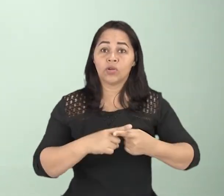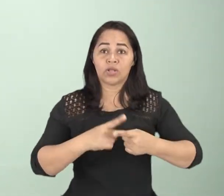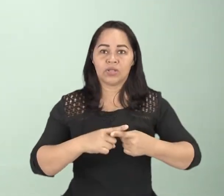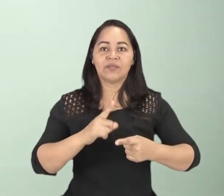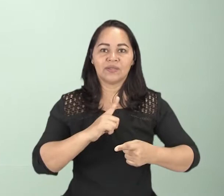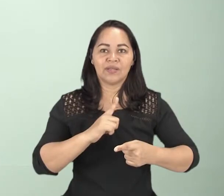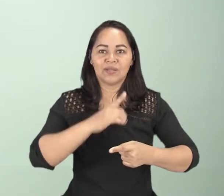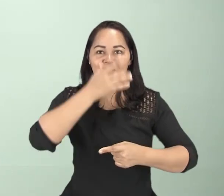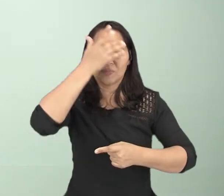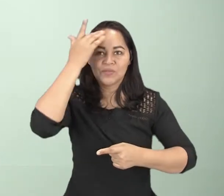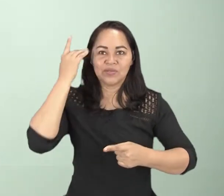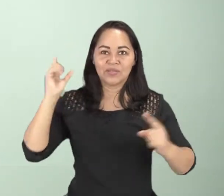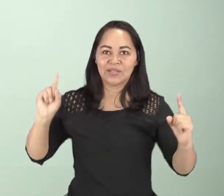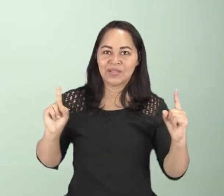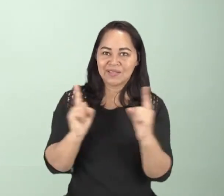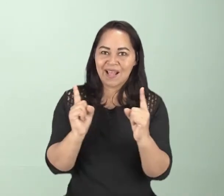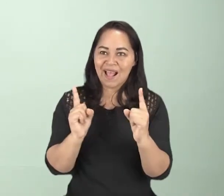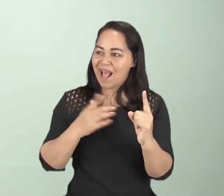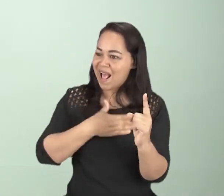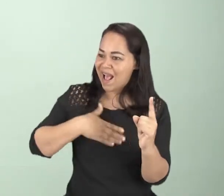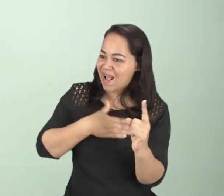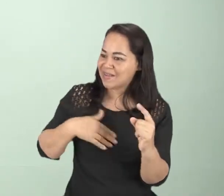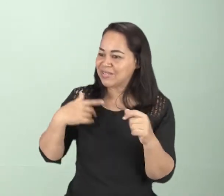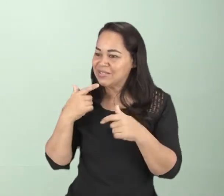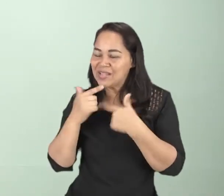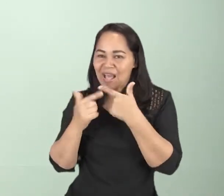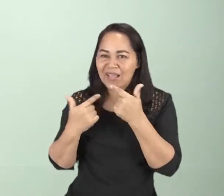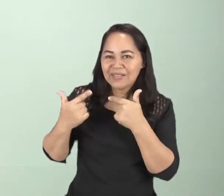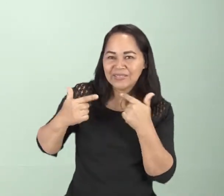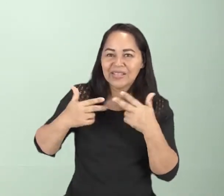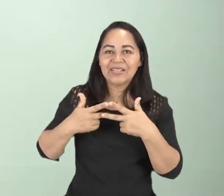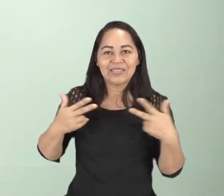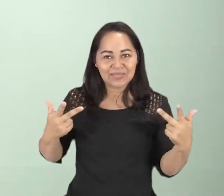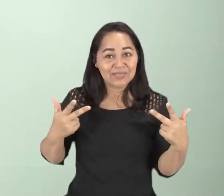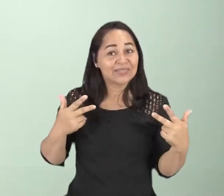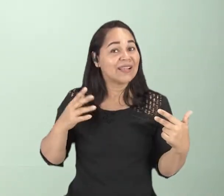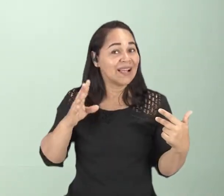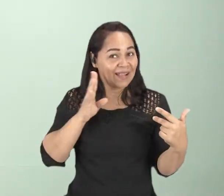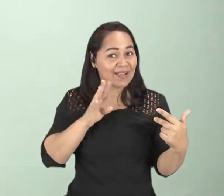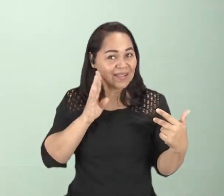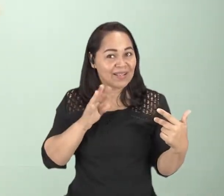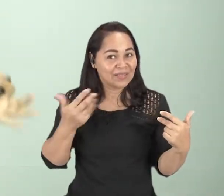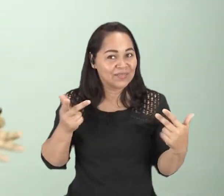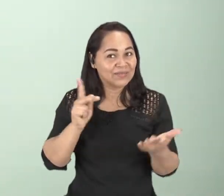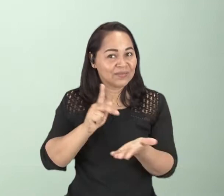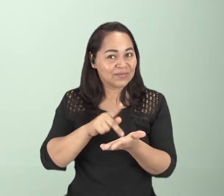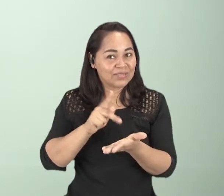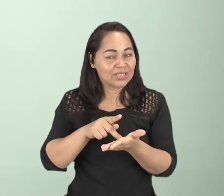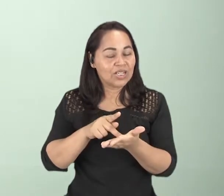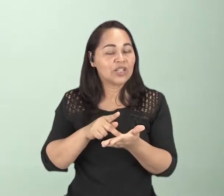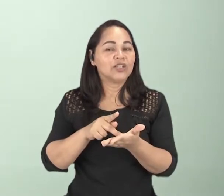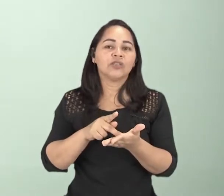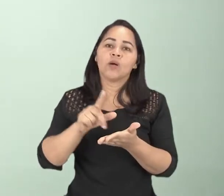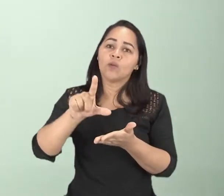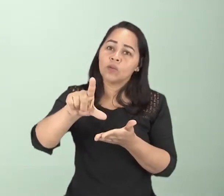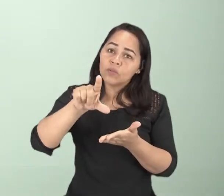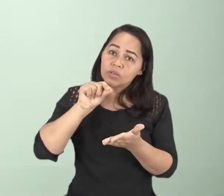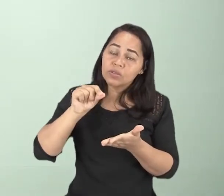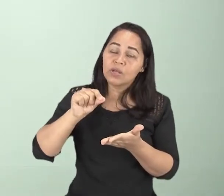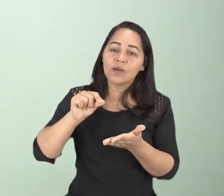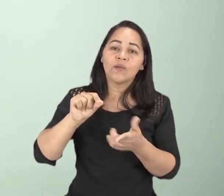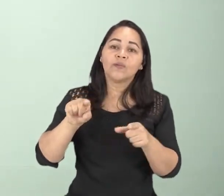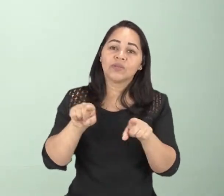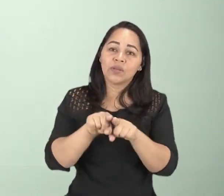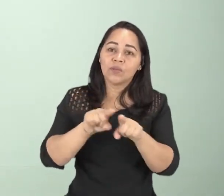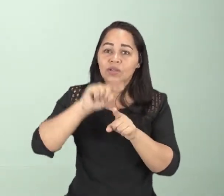são tão agradáveis que só o fato de elas estarem perto, já nos proporciona um bem-estar enorme. Então isso também é uma opção de